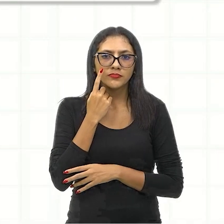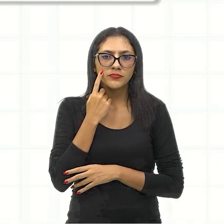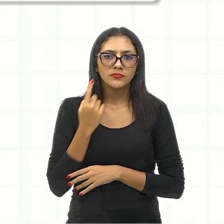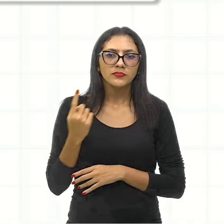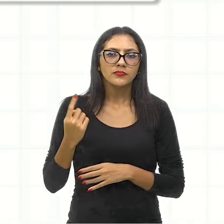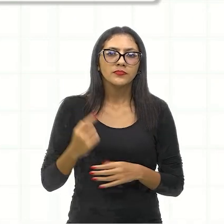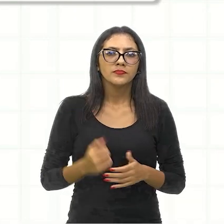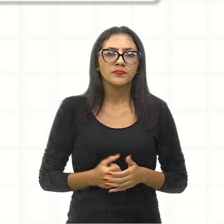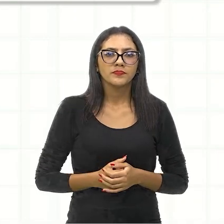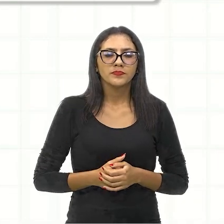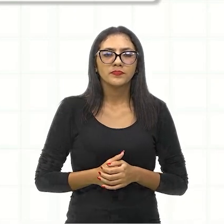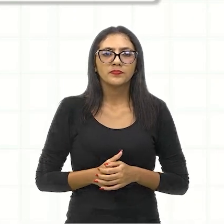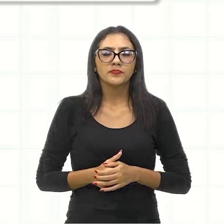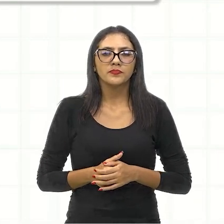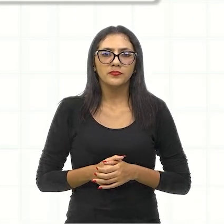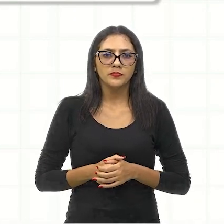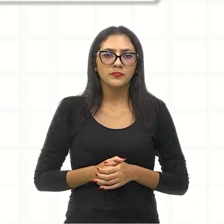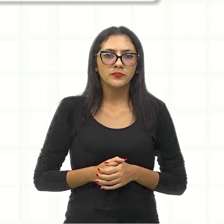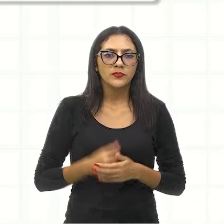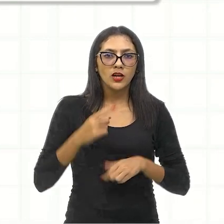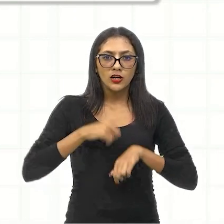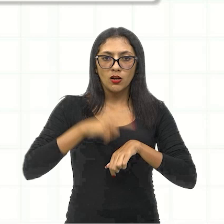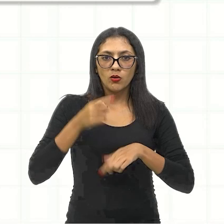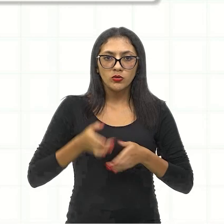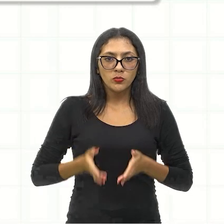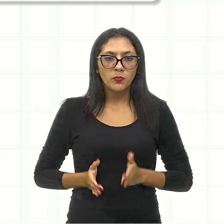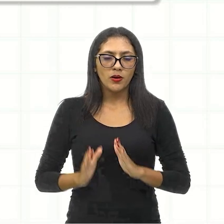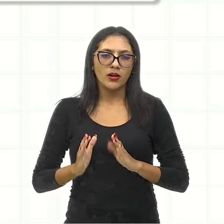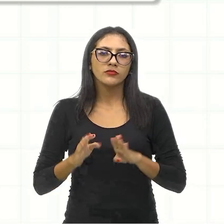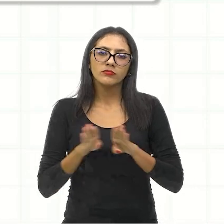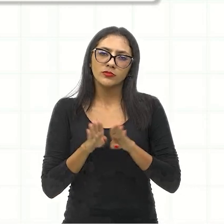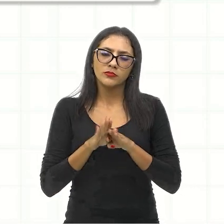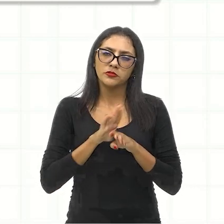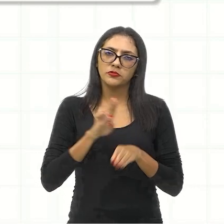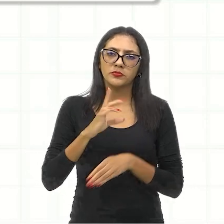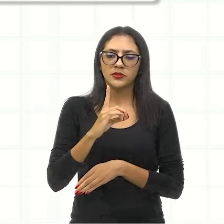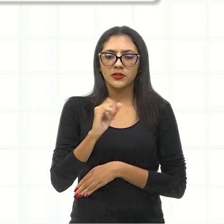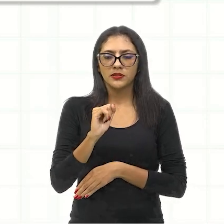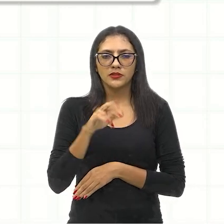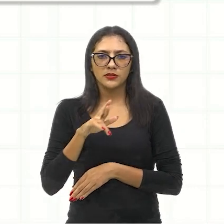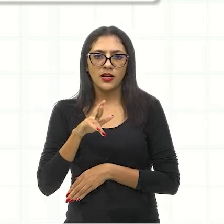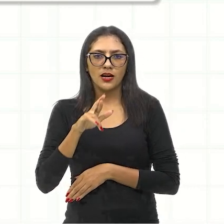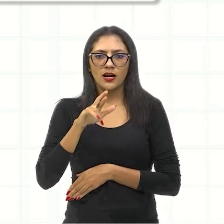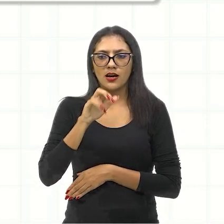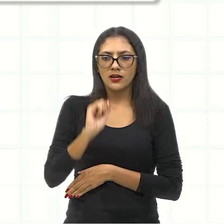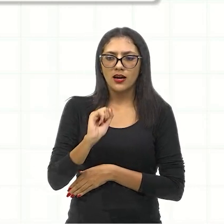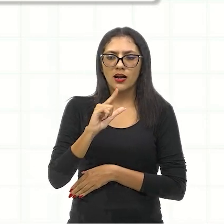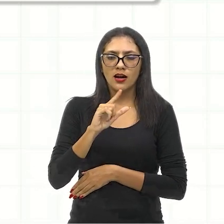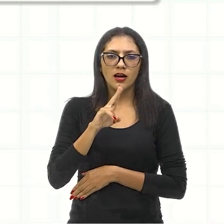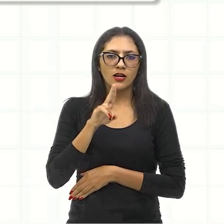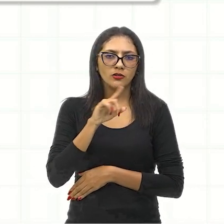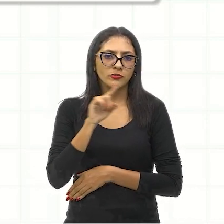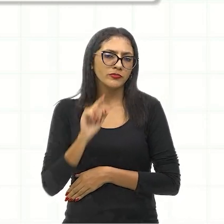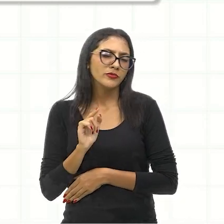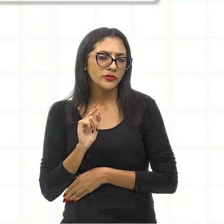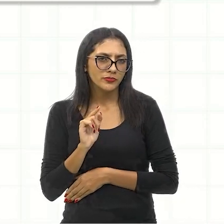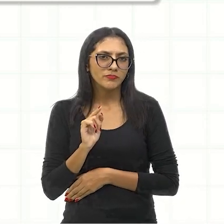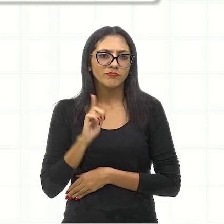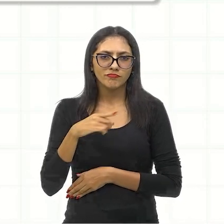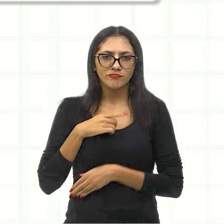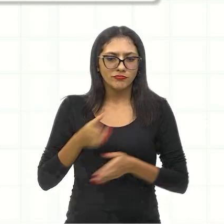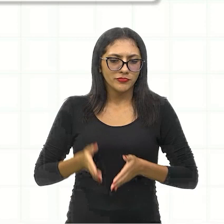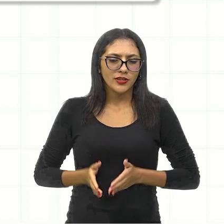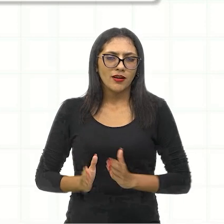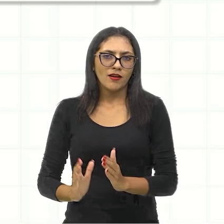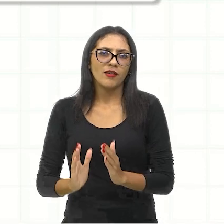imagem. Olha só, o parto, também conhecido como dar à luz, né? Às vezes as pessoas falam dar à luz, é o momento em que o